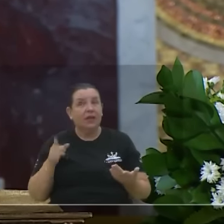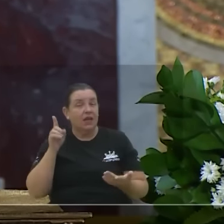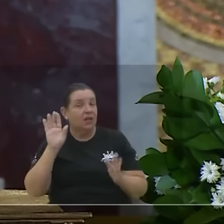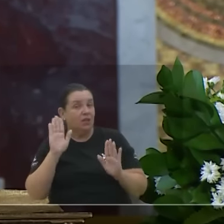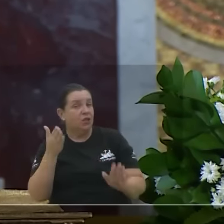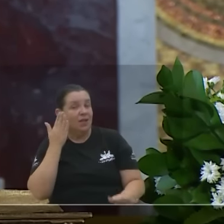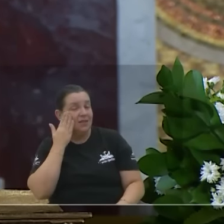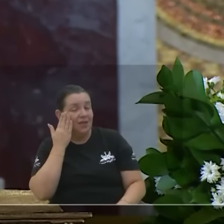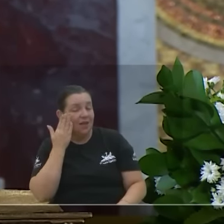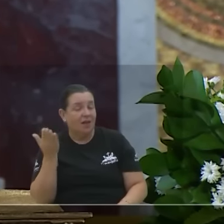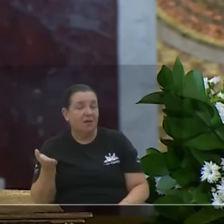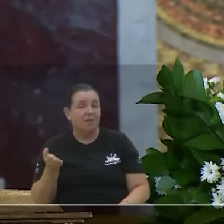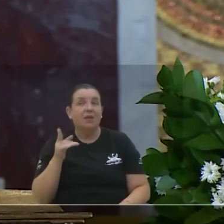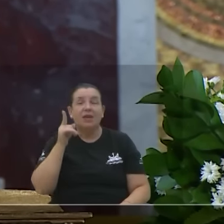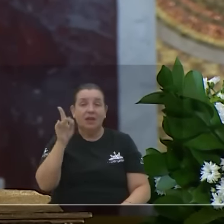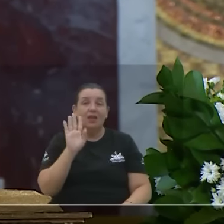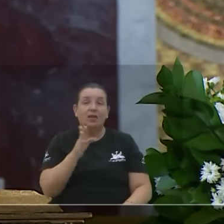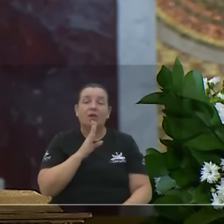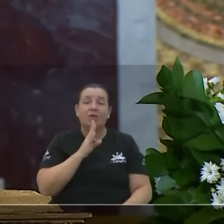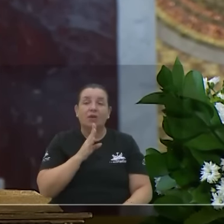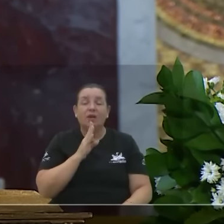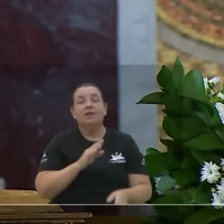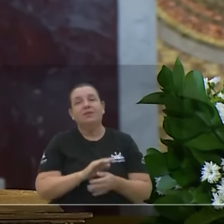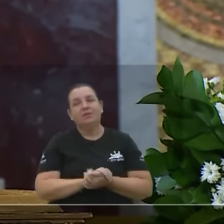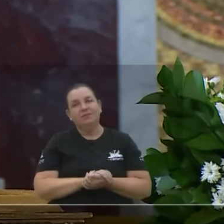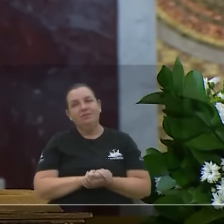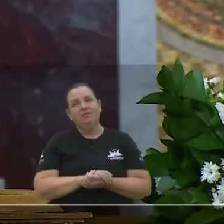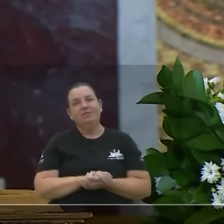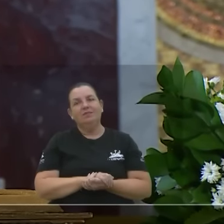eu estou em luto, eu sei.